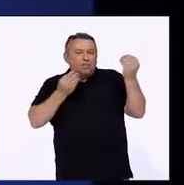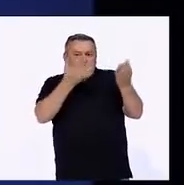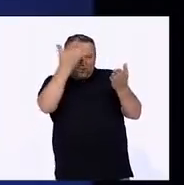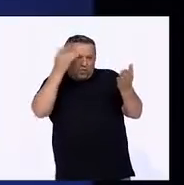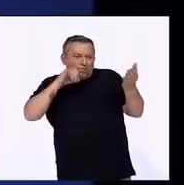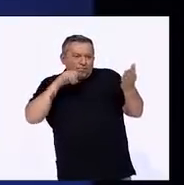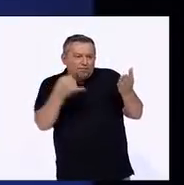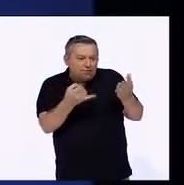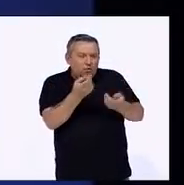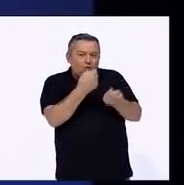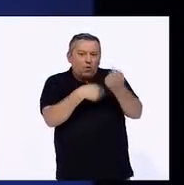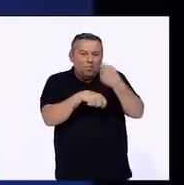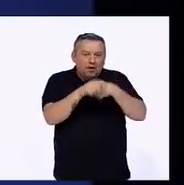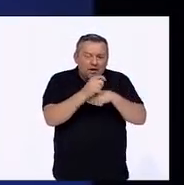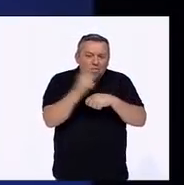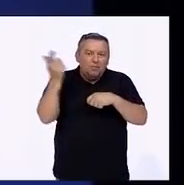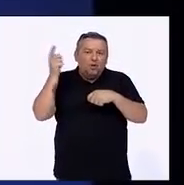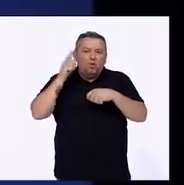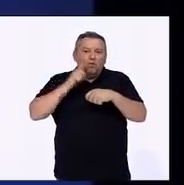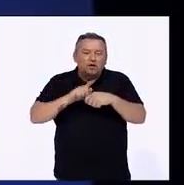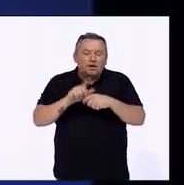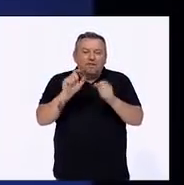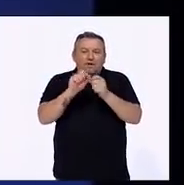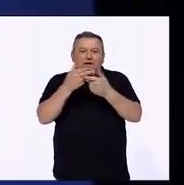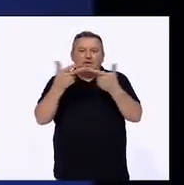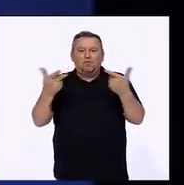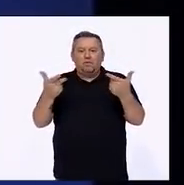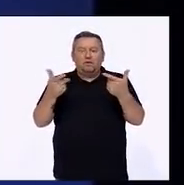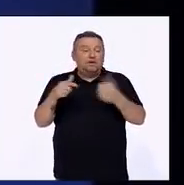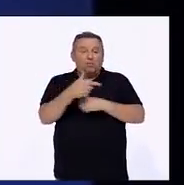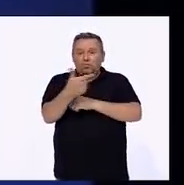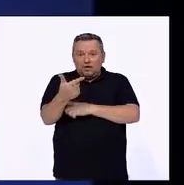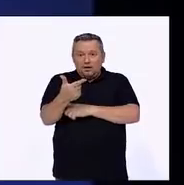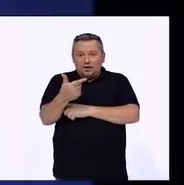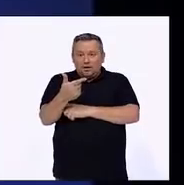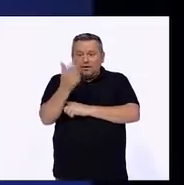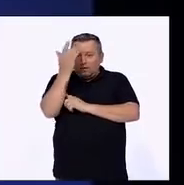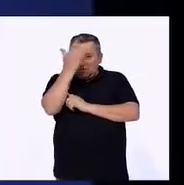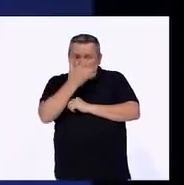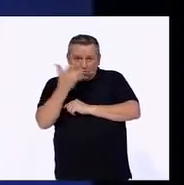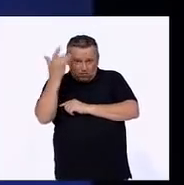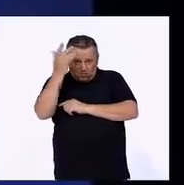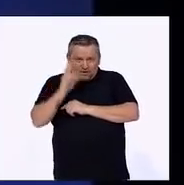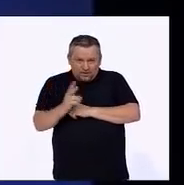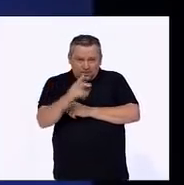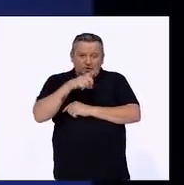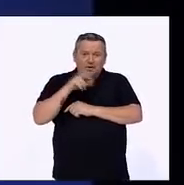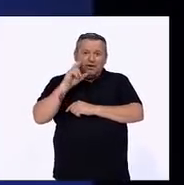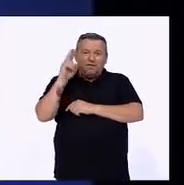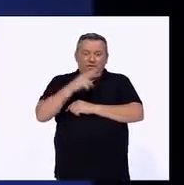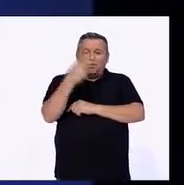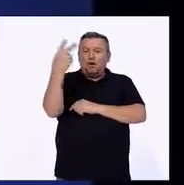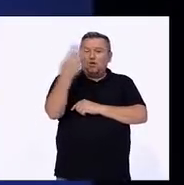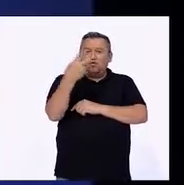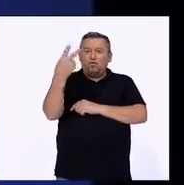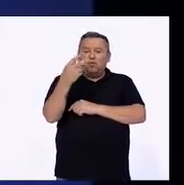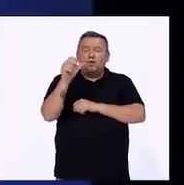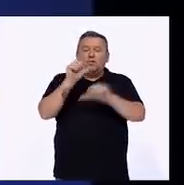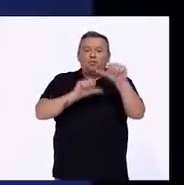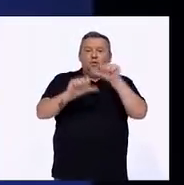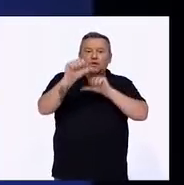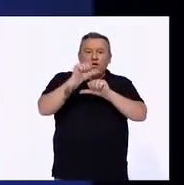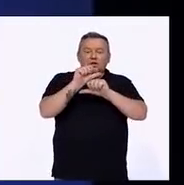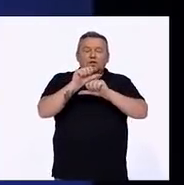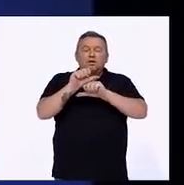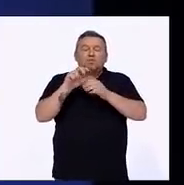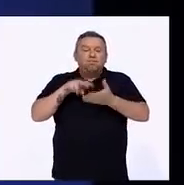talentos no comércio, né, empreendendo? Não existe como. Né? Então, ele tem pontuado sempre, o Haddad, que as duas reformas iniciais,